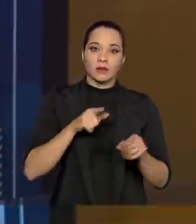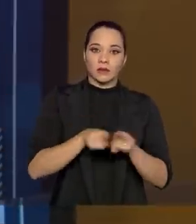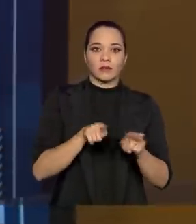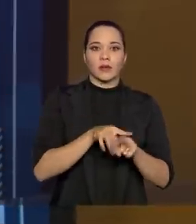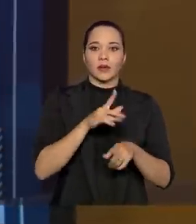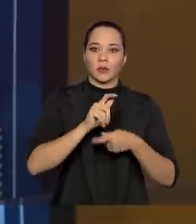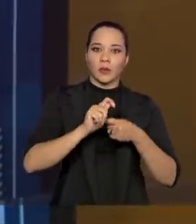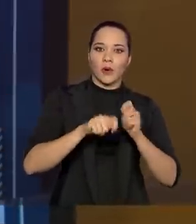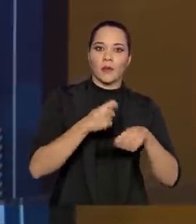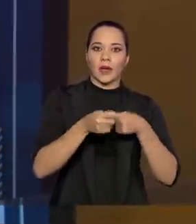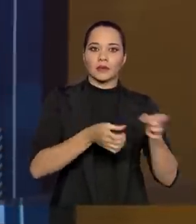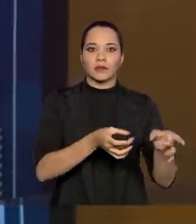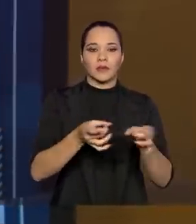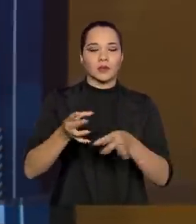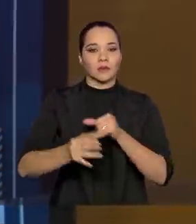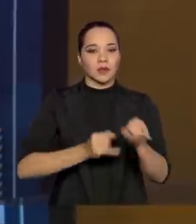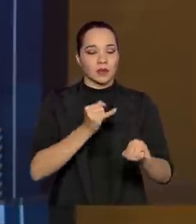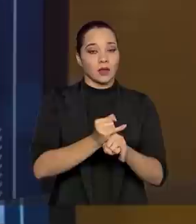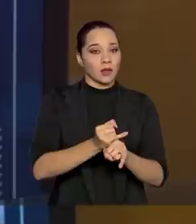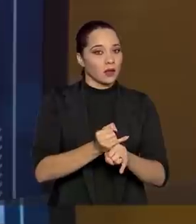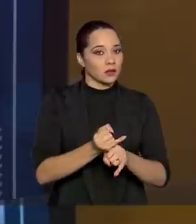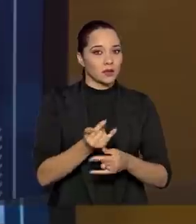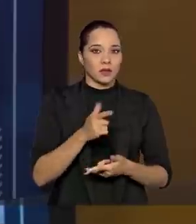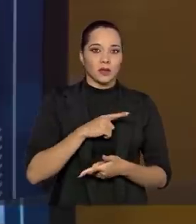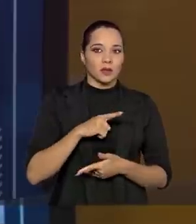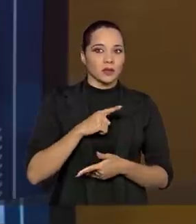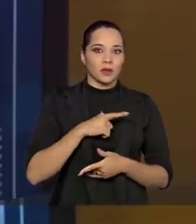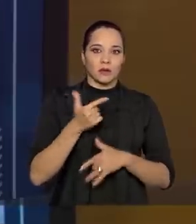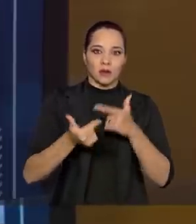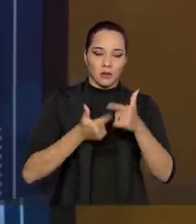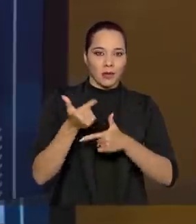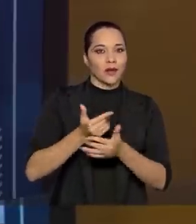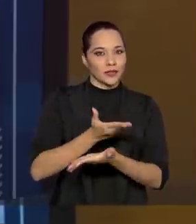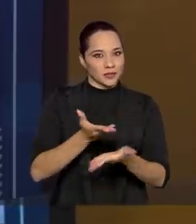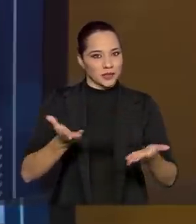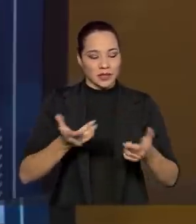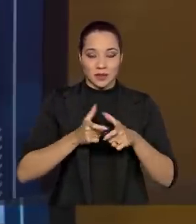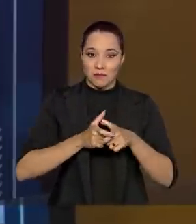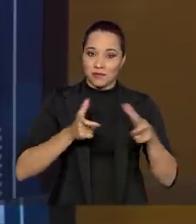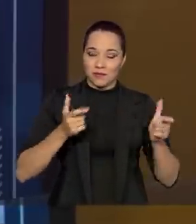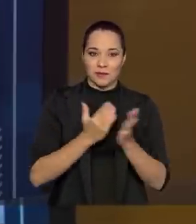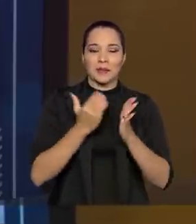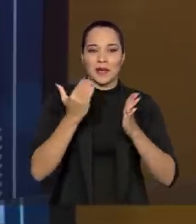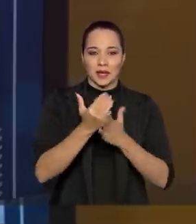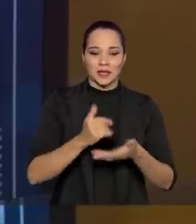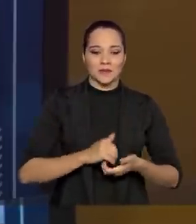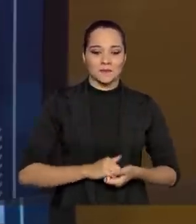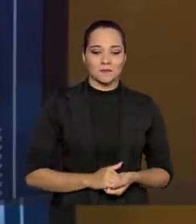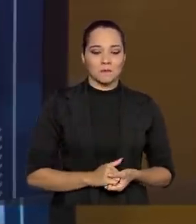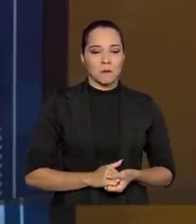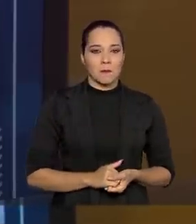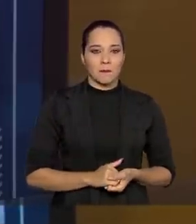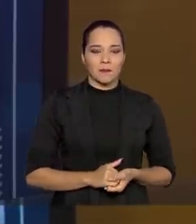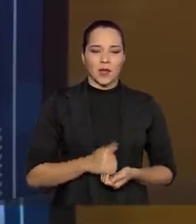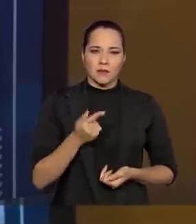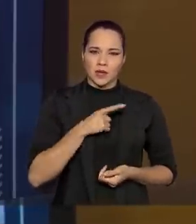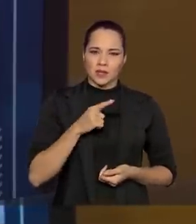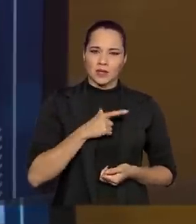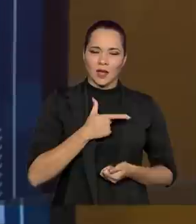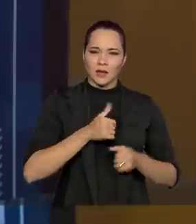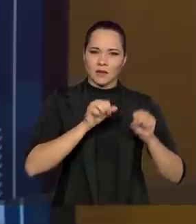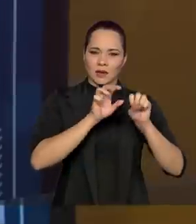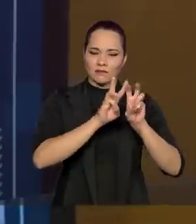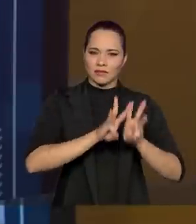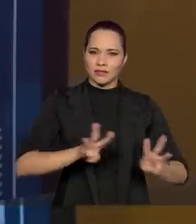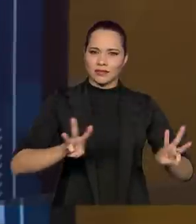do comércio eletrônico que veio, né, fazer com que o trabalho de vocês se amplie ainda mais. Mas existe uma plataforma que é